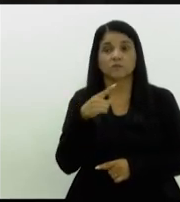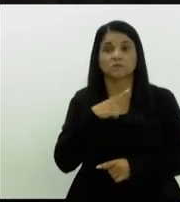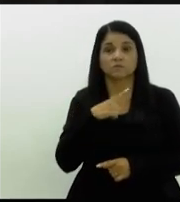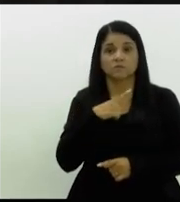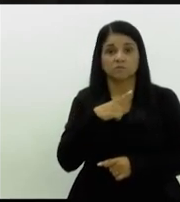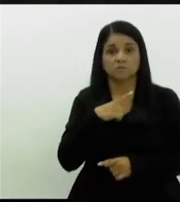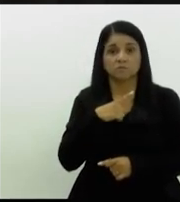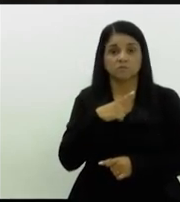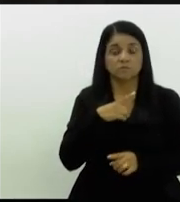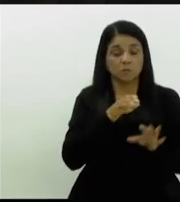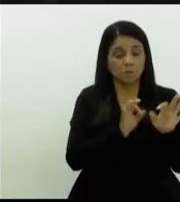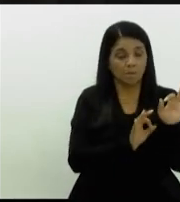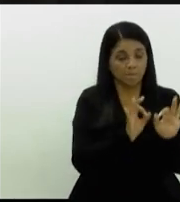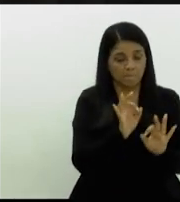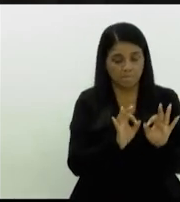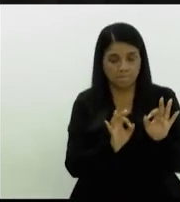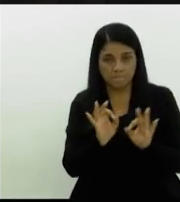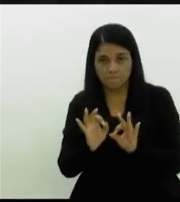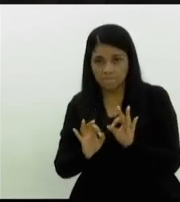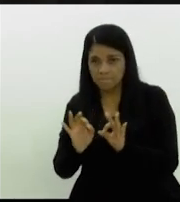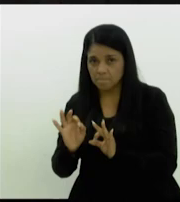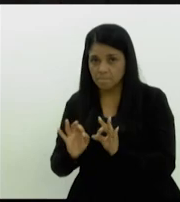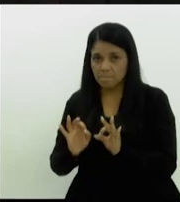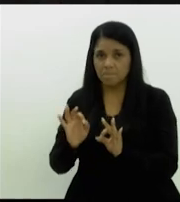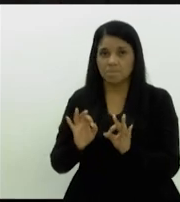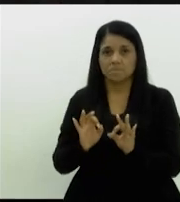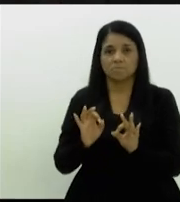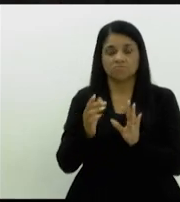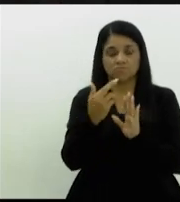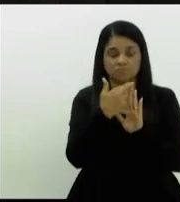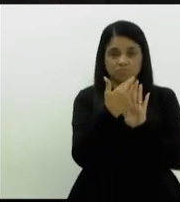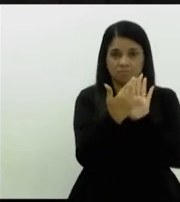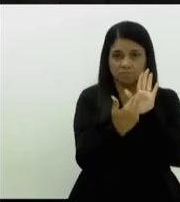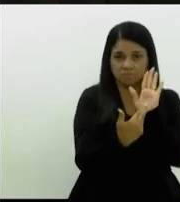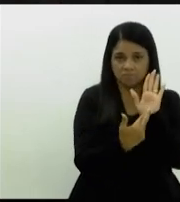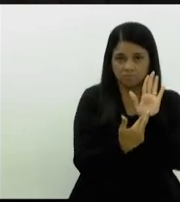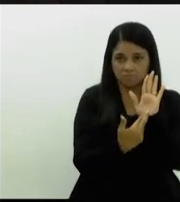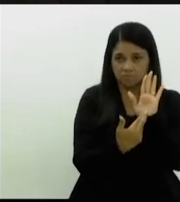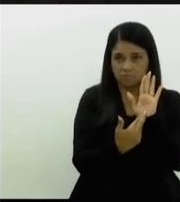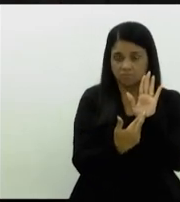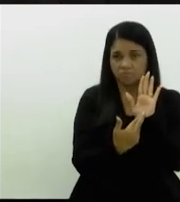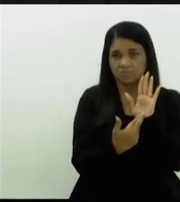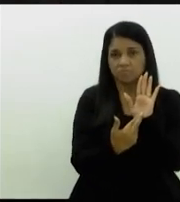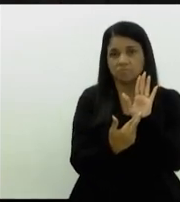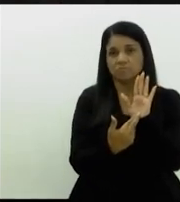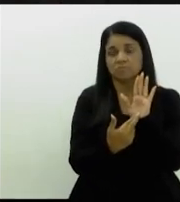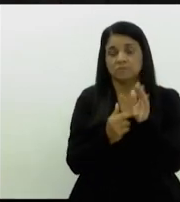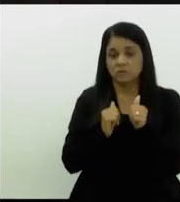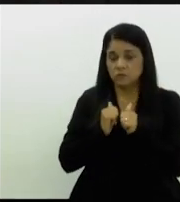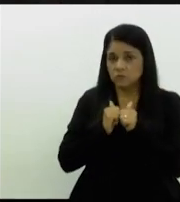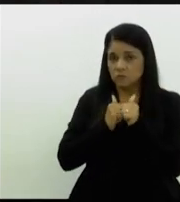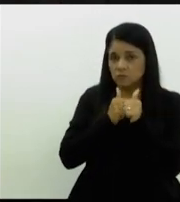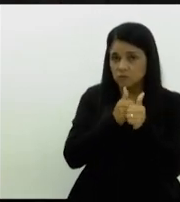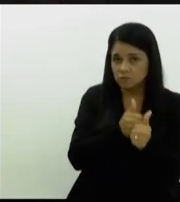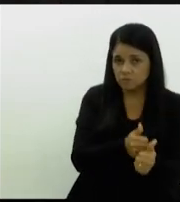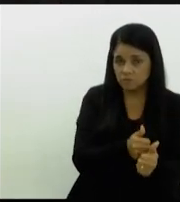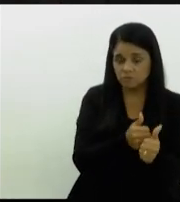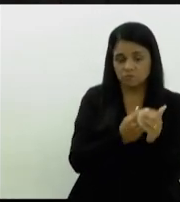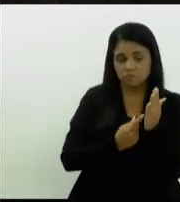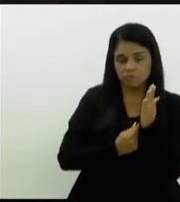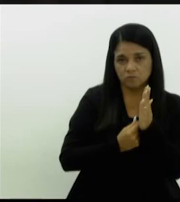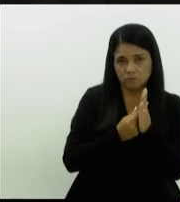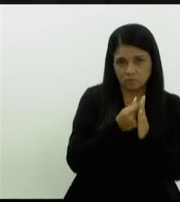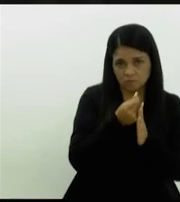do planejamento e das regras de construção e de acompanhamento do